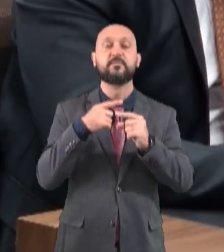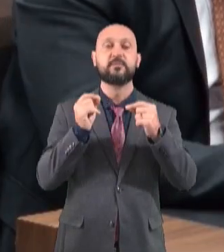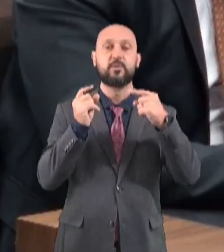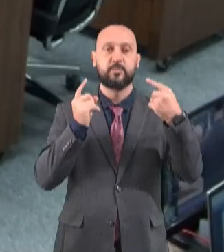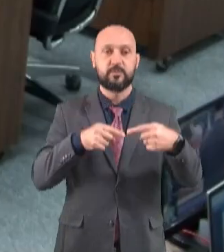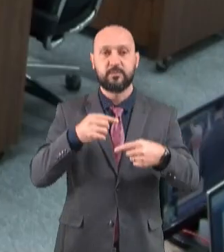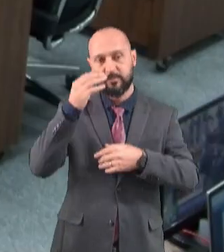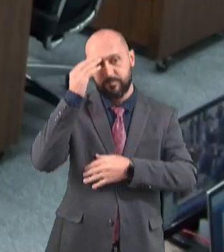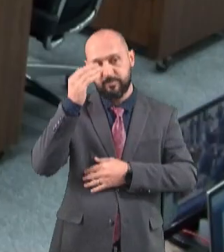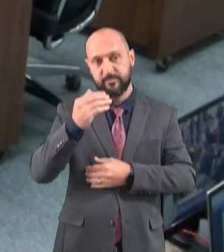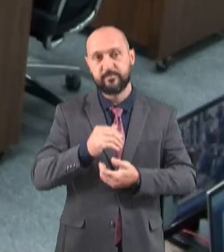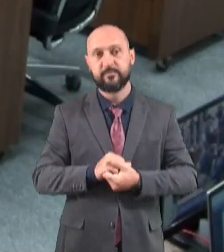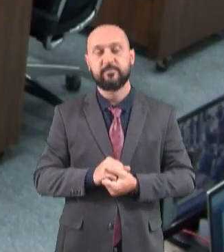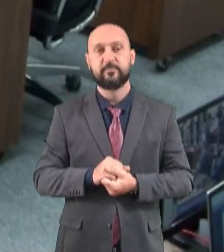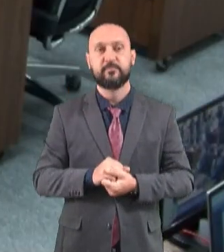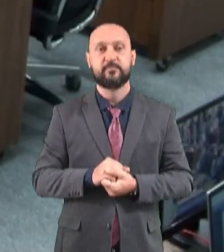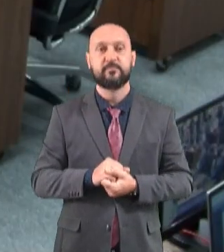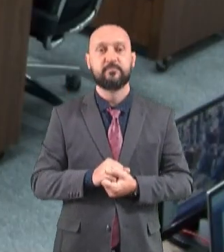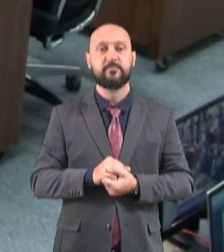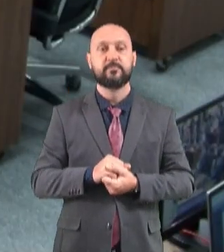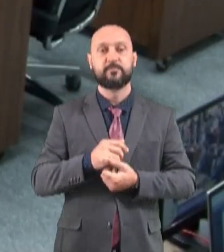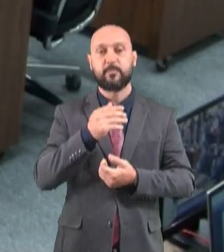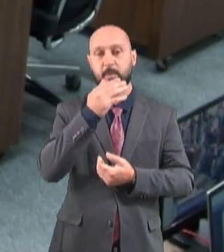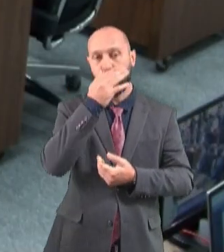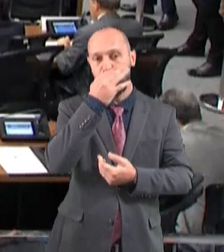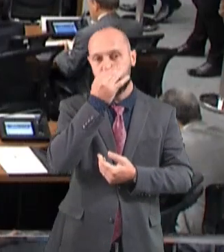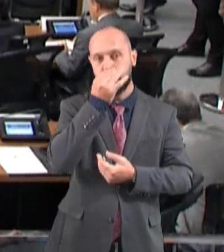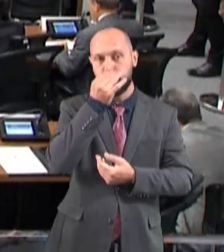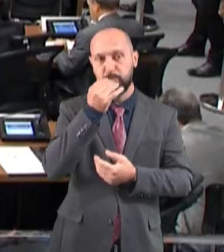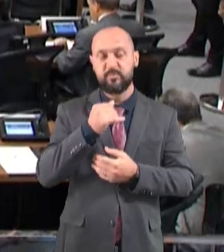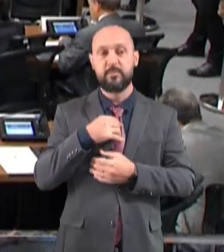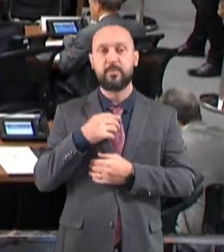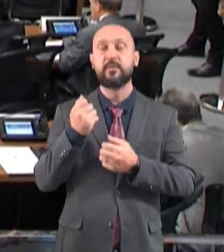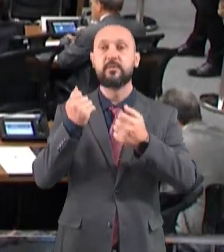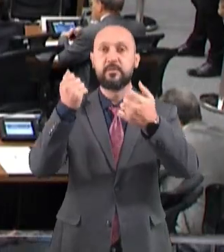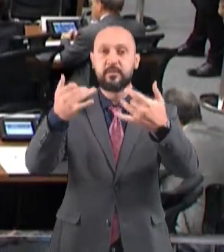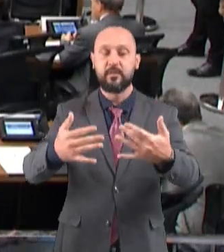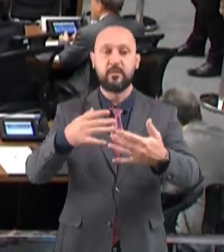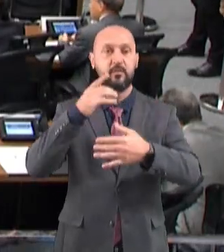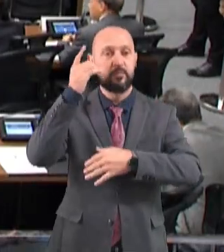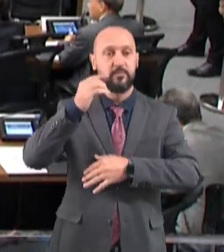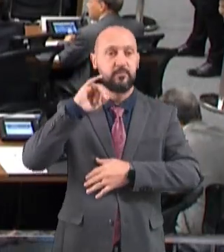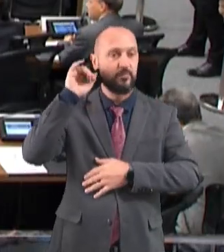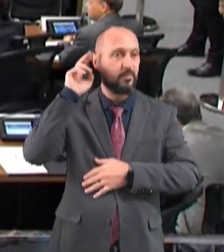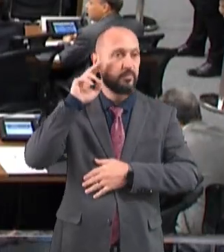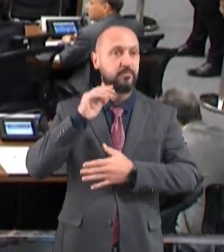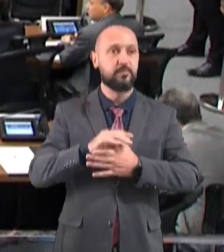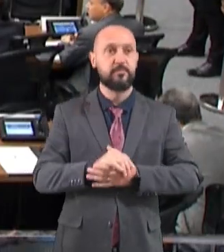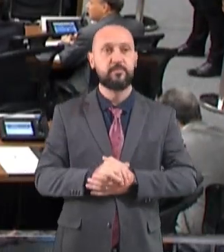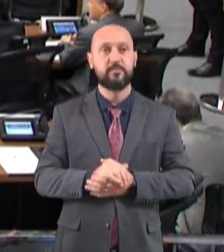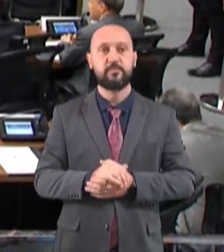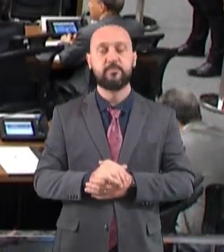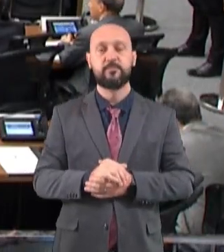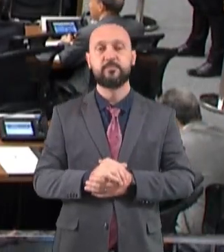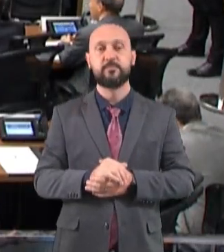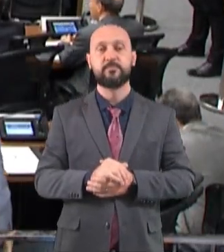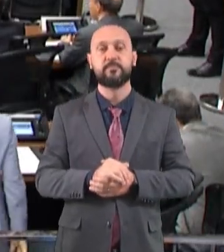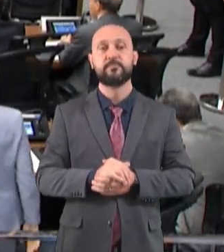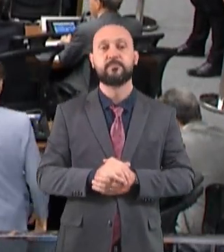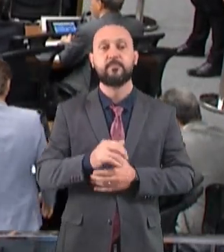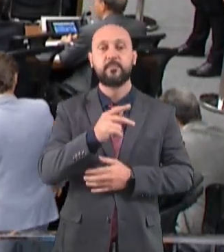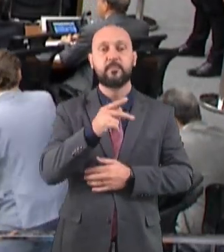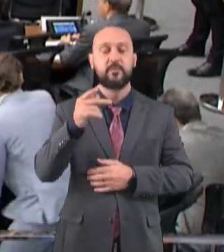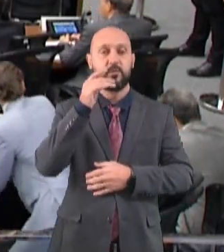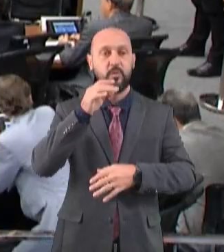oposição. Obrigado, presidente. Votando. Para declarar, meu presidente. Para declarar o voto, deputado João Henrique. O microfone está assim. Presidente,